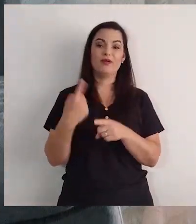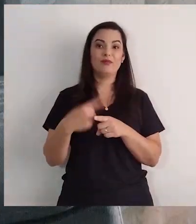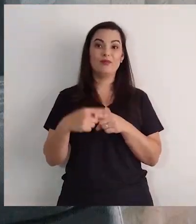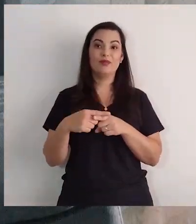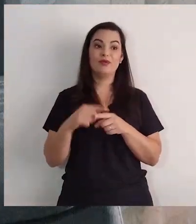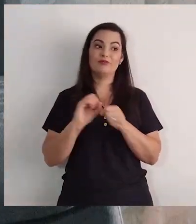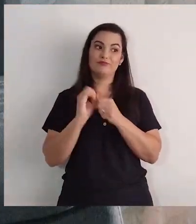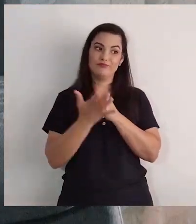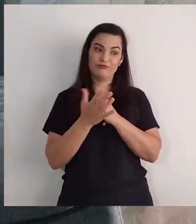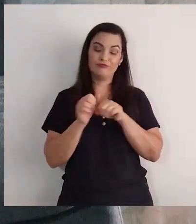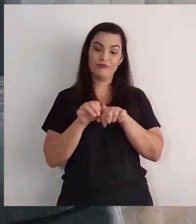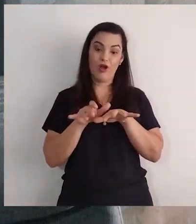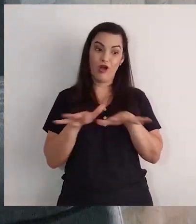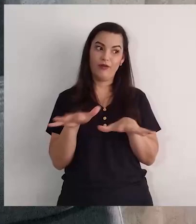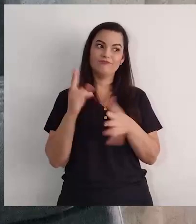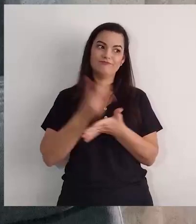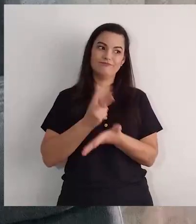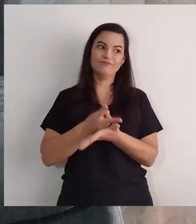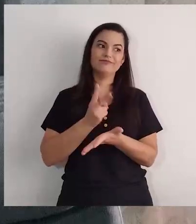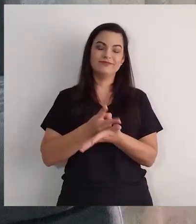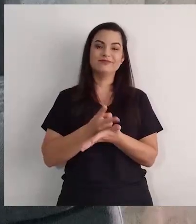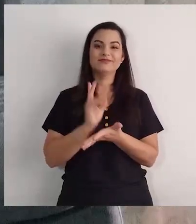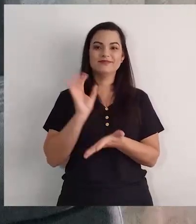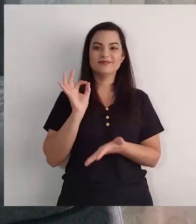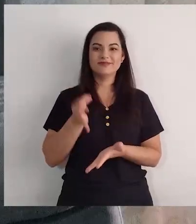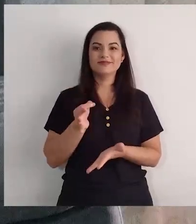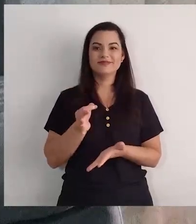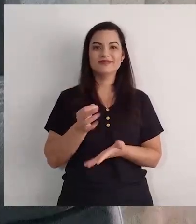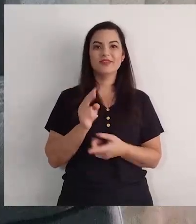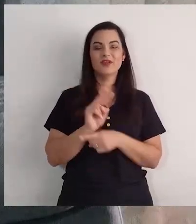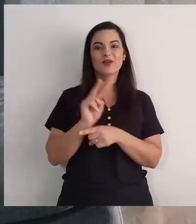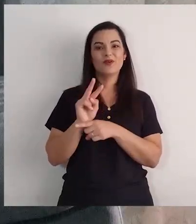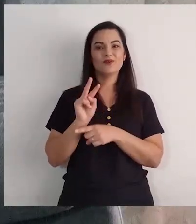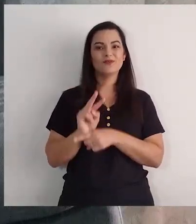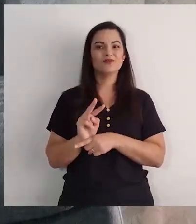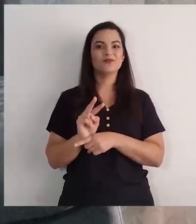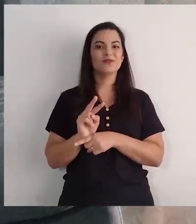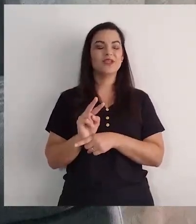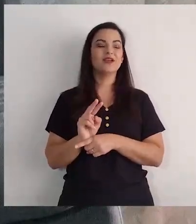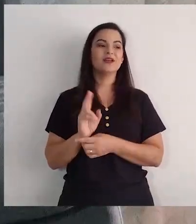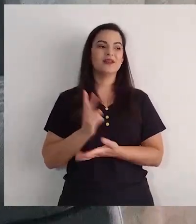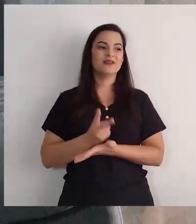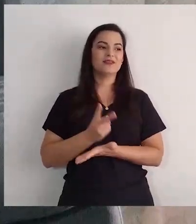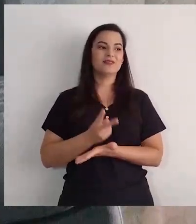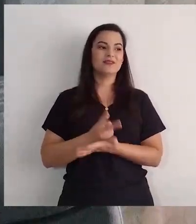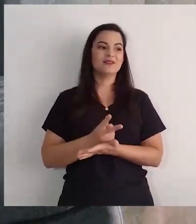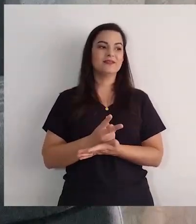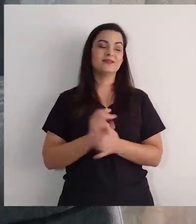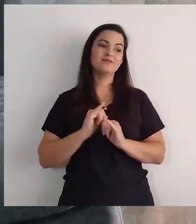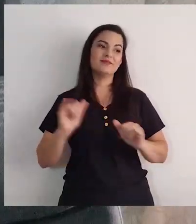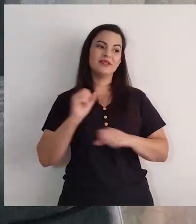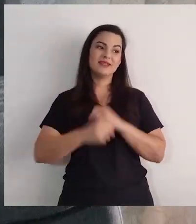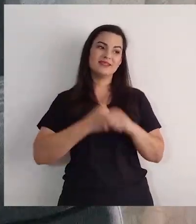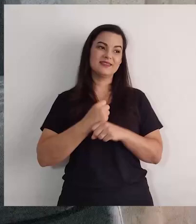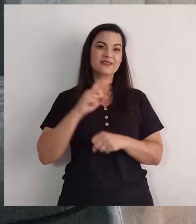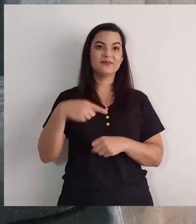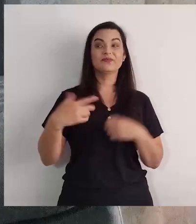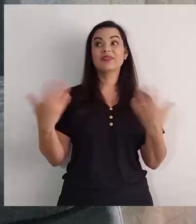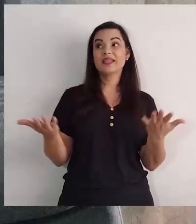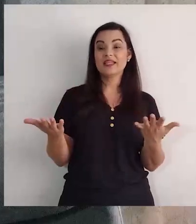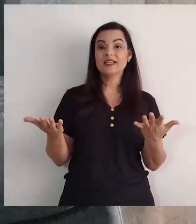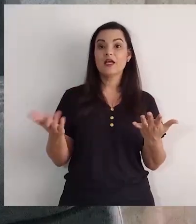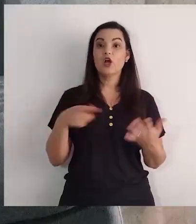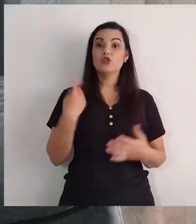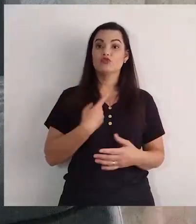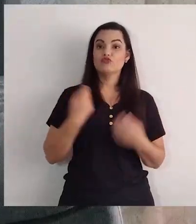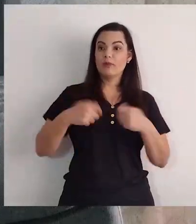Ainda não estamos livres dessa pandemia. É. Para continuarem se cuidando, e um recadinho aí pro ano que vem. Então, pessoal, a gente